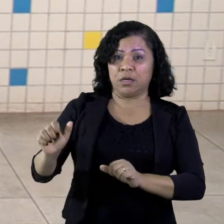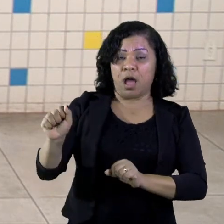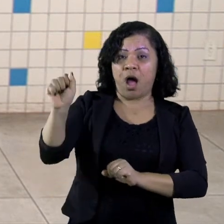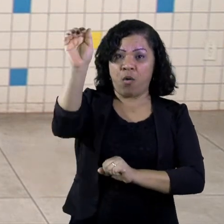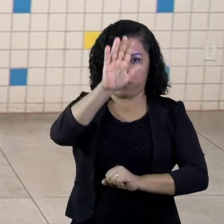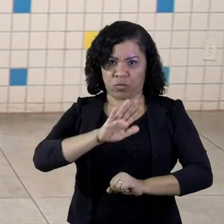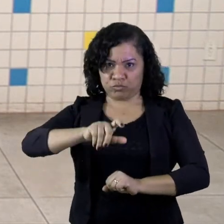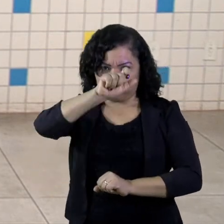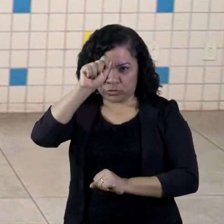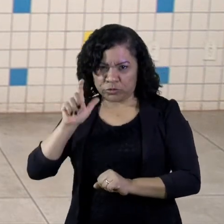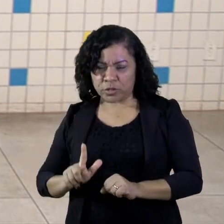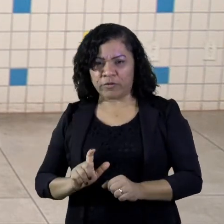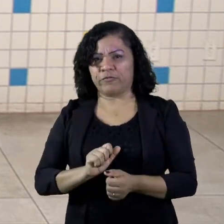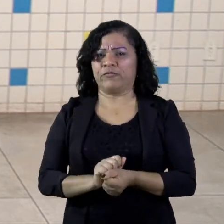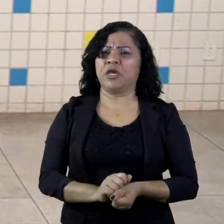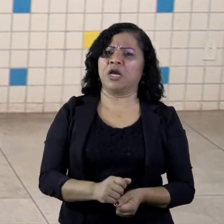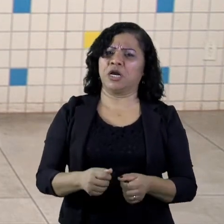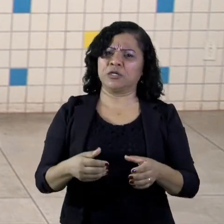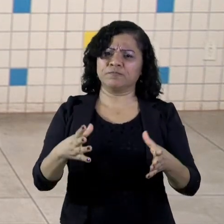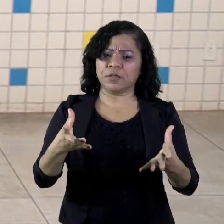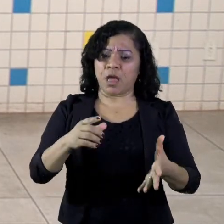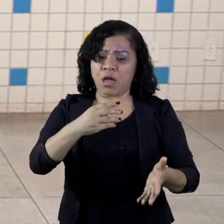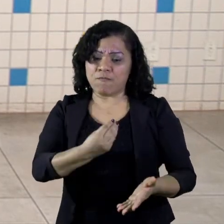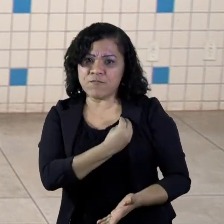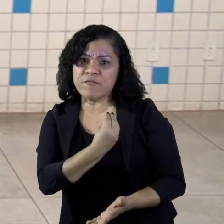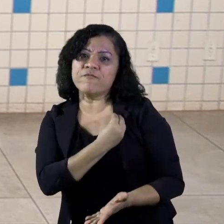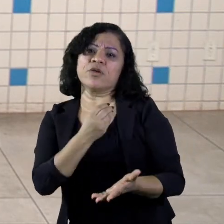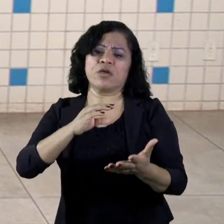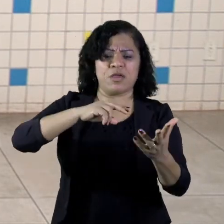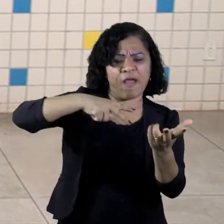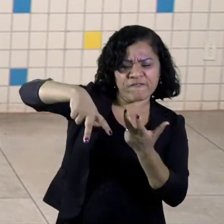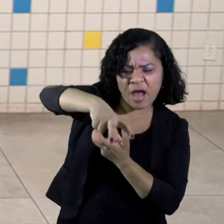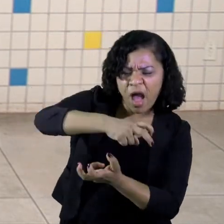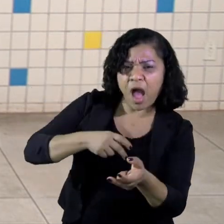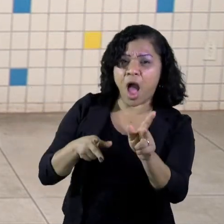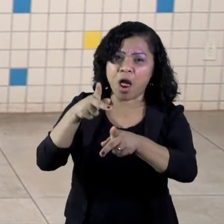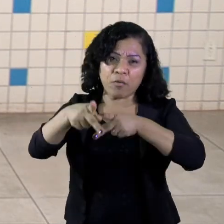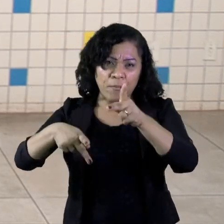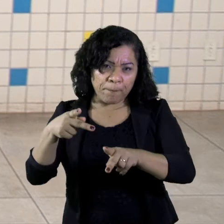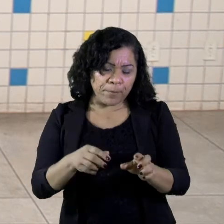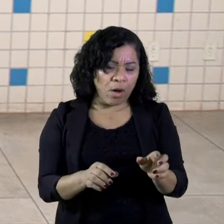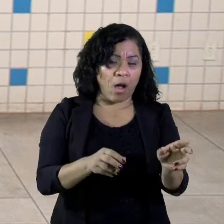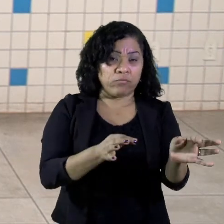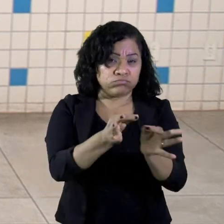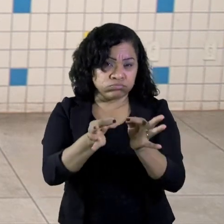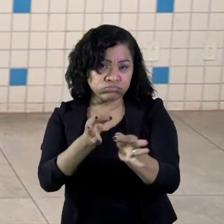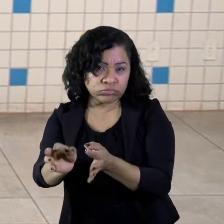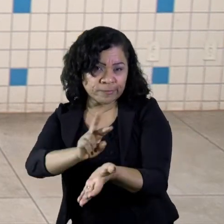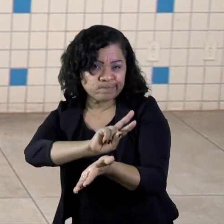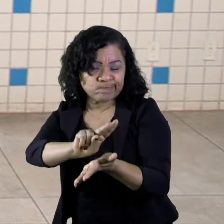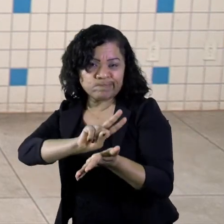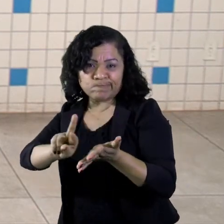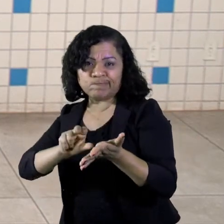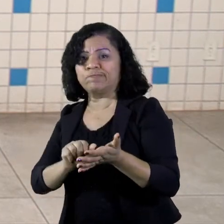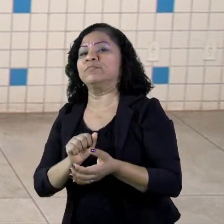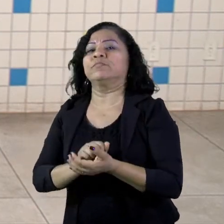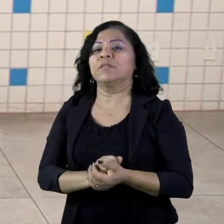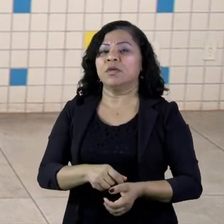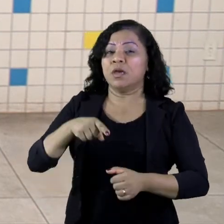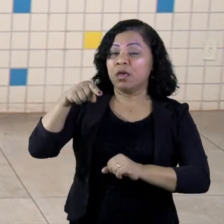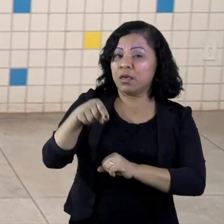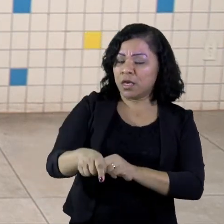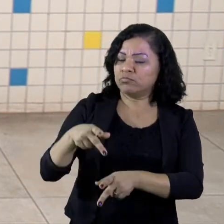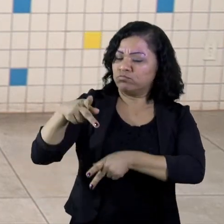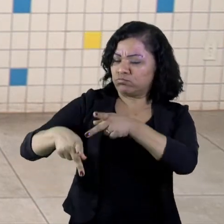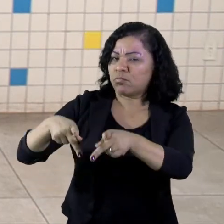povos, diferentes etnias, organizados de diferentes maneiras. E muitas vezes essas etnias e esses